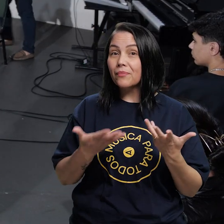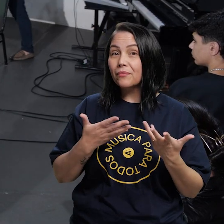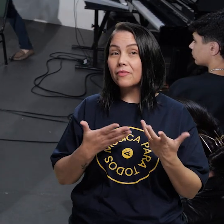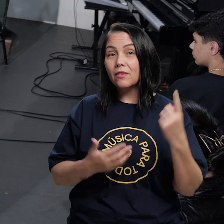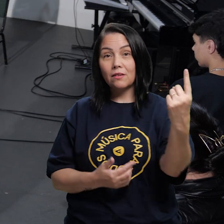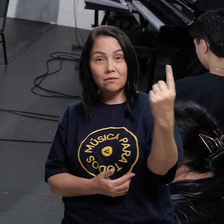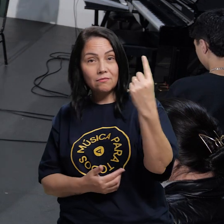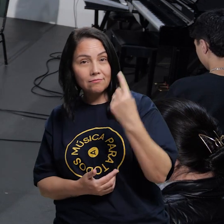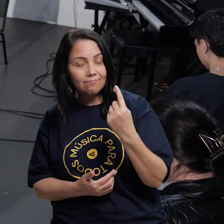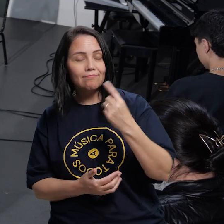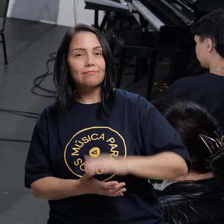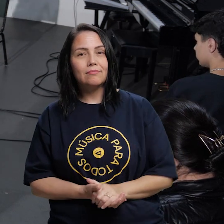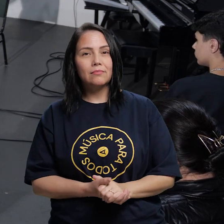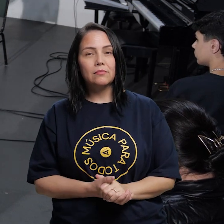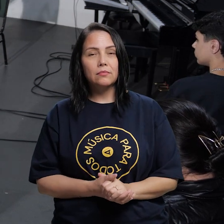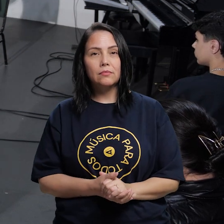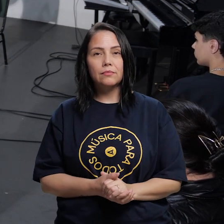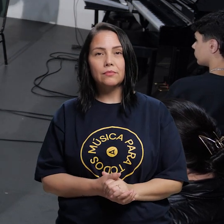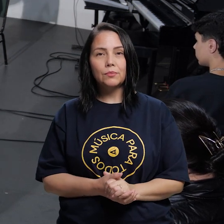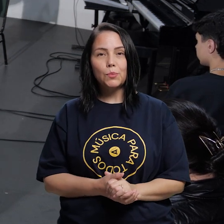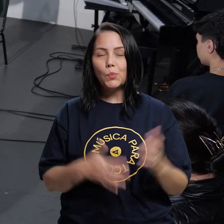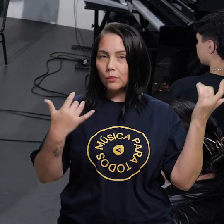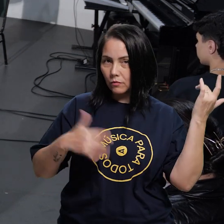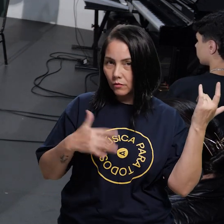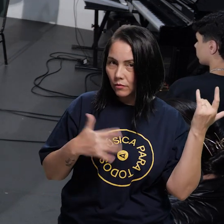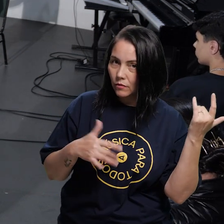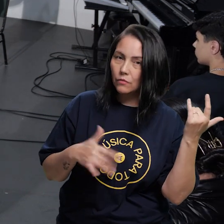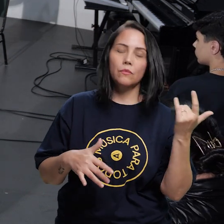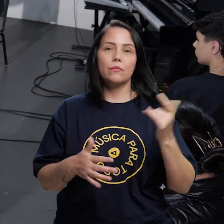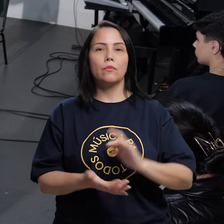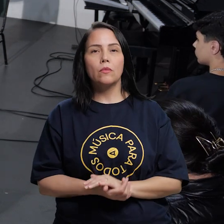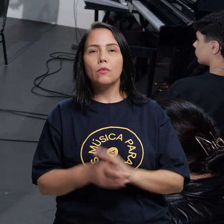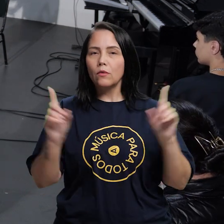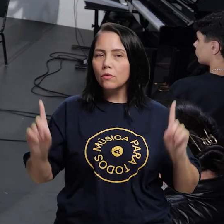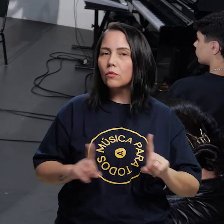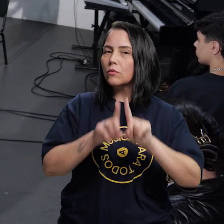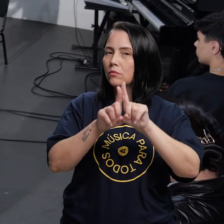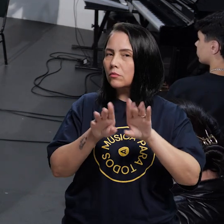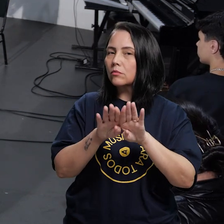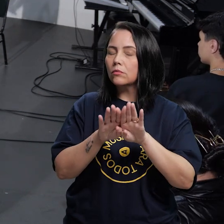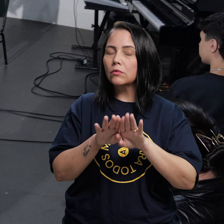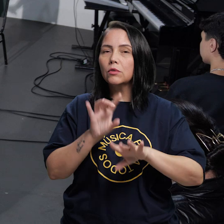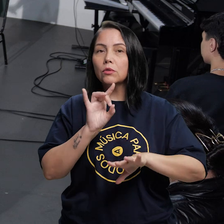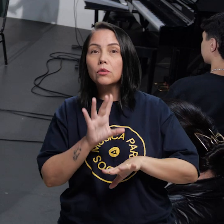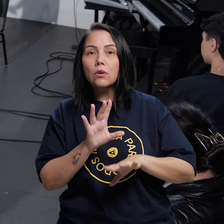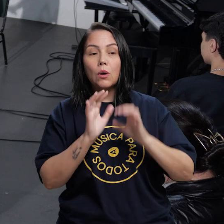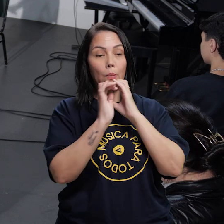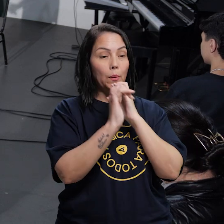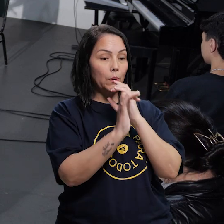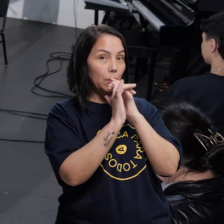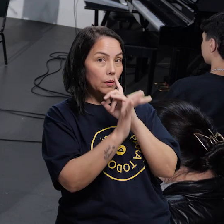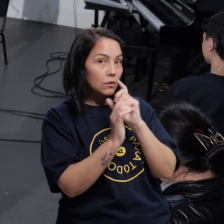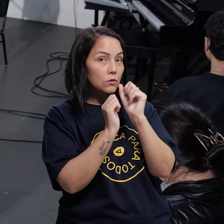Gostaria de chamar agora, então, também uma abordagem do violão como instrumento de acompanhamento, só que agora com